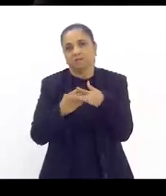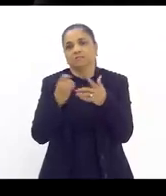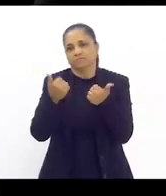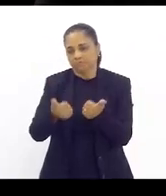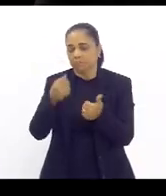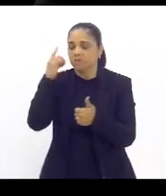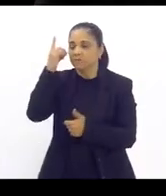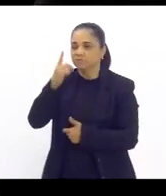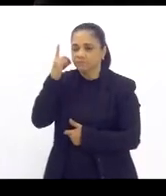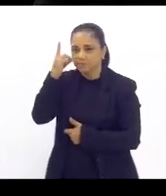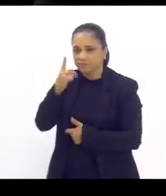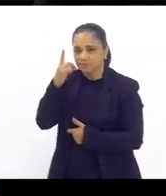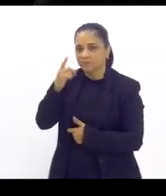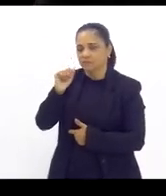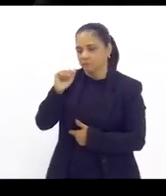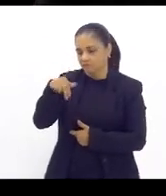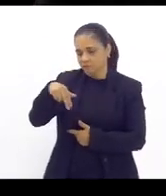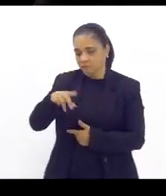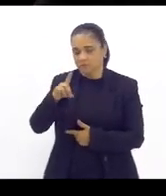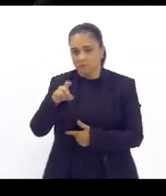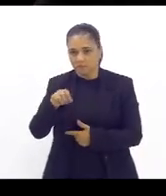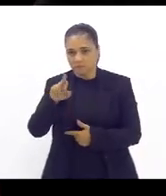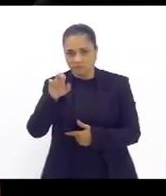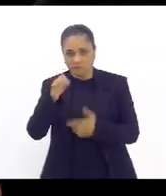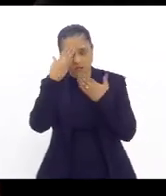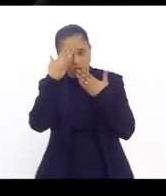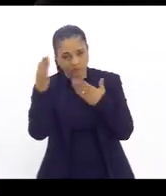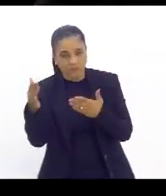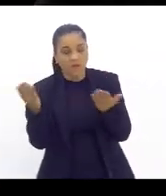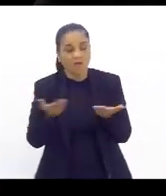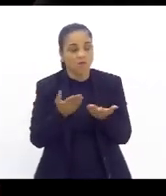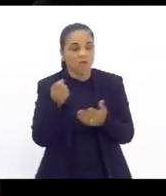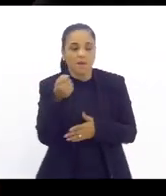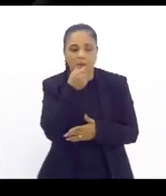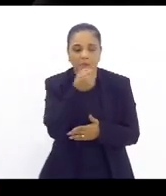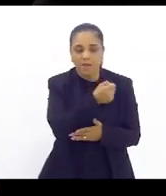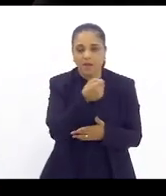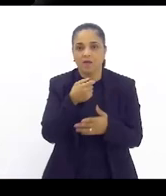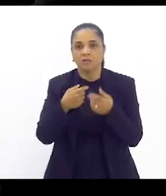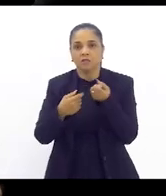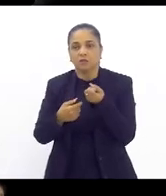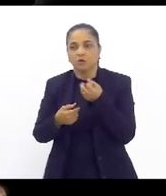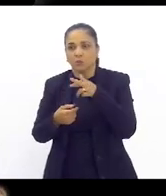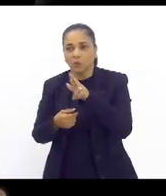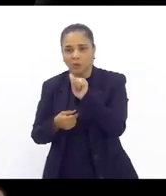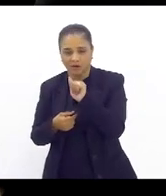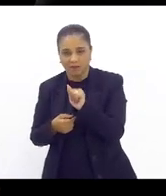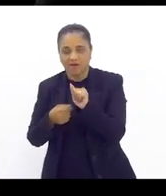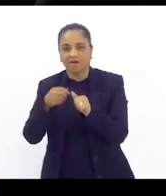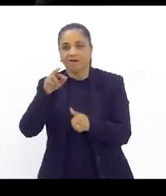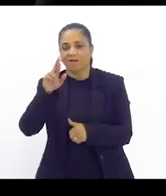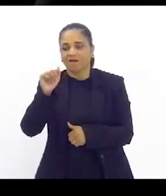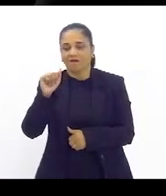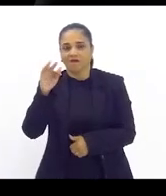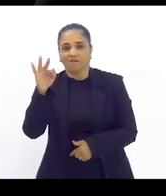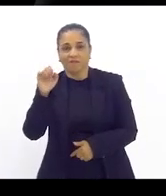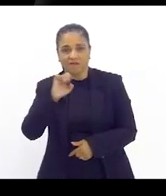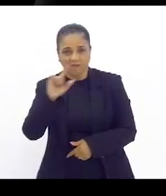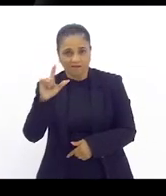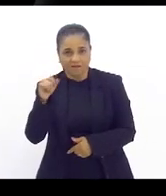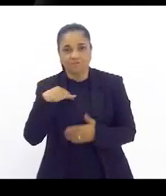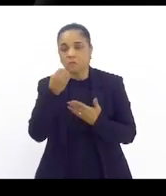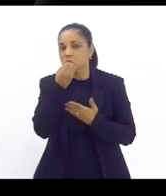André Ceciliano com a palavra Doutora Rafaela no tempo de 3 minutos boa